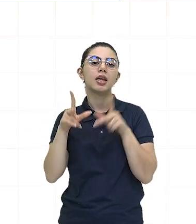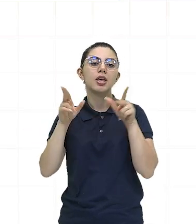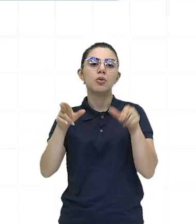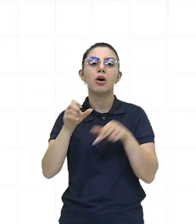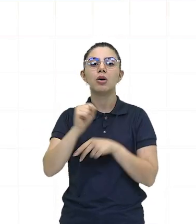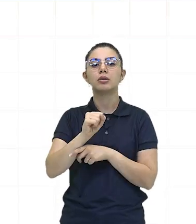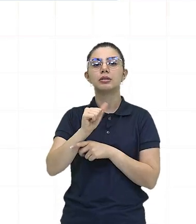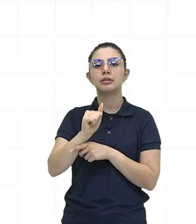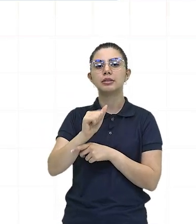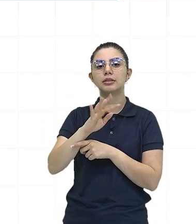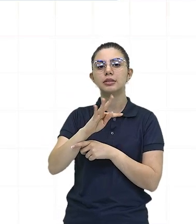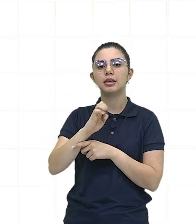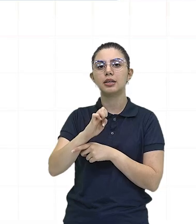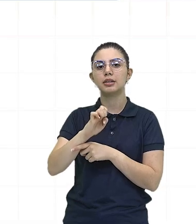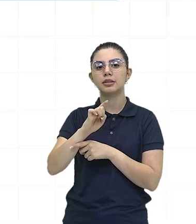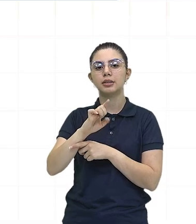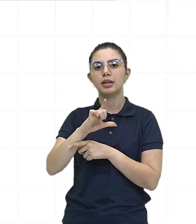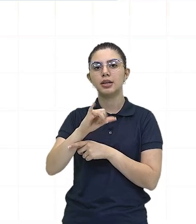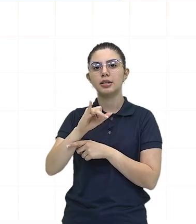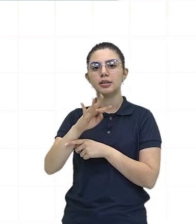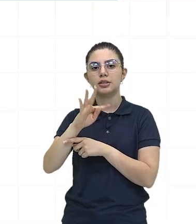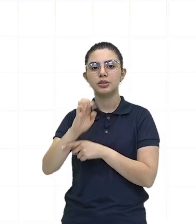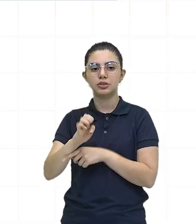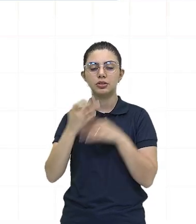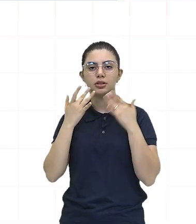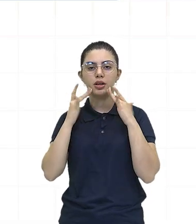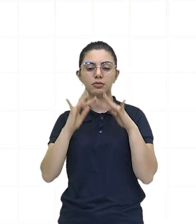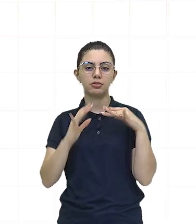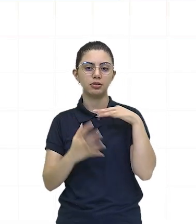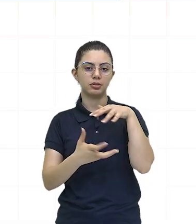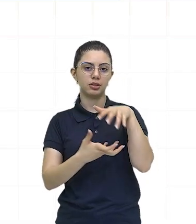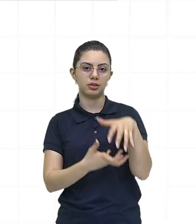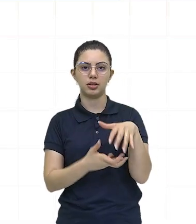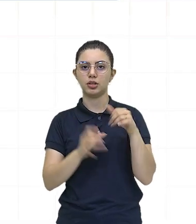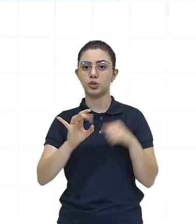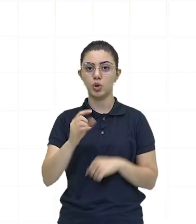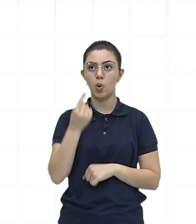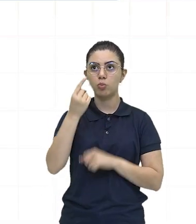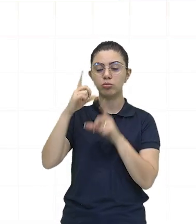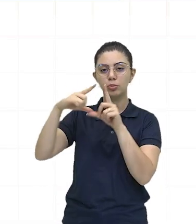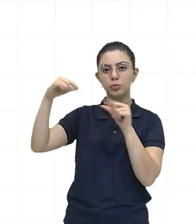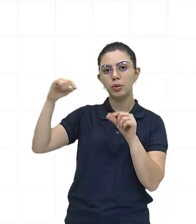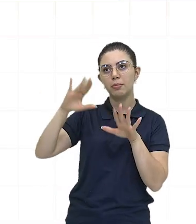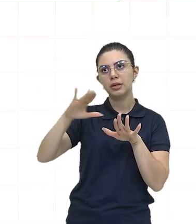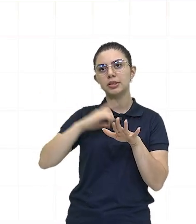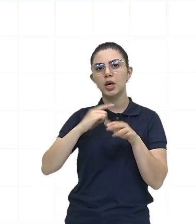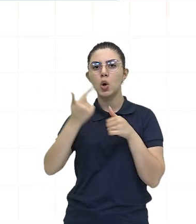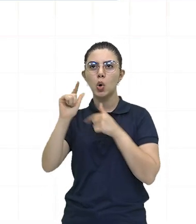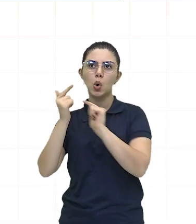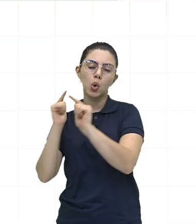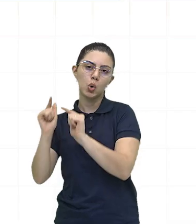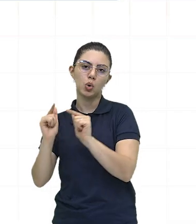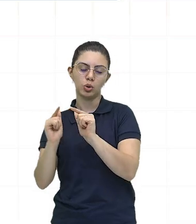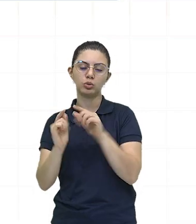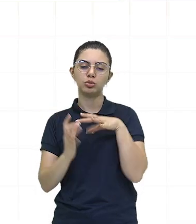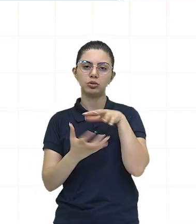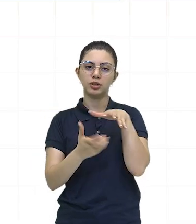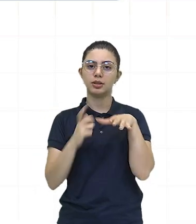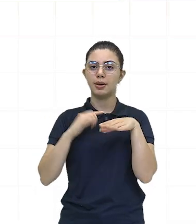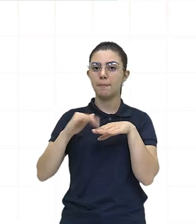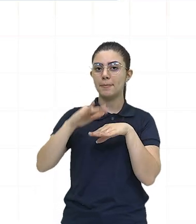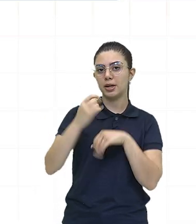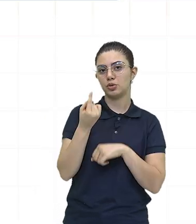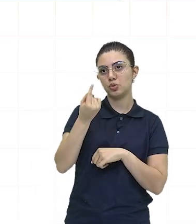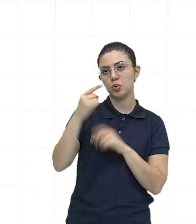Terra, é o único satélite do nosso planeta. Outros planetas, eles têm mais de uma Lua. A Terra